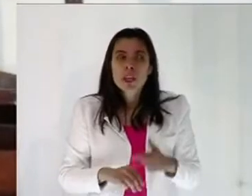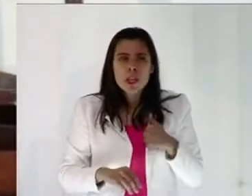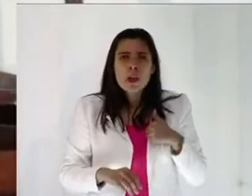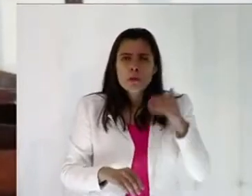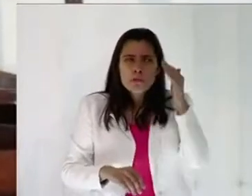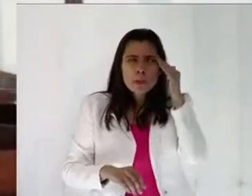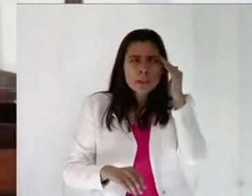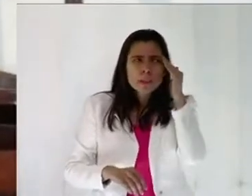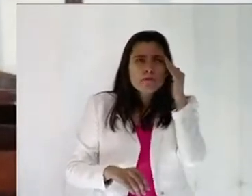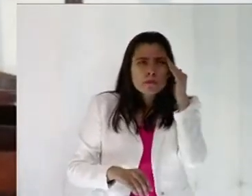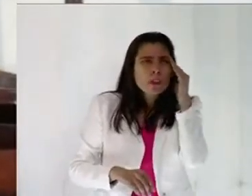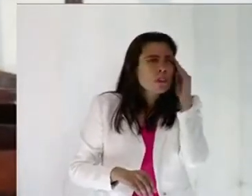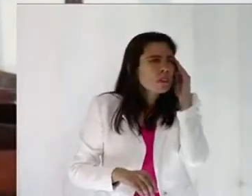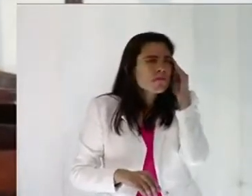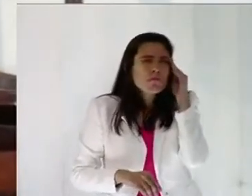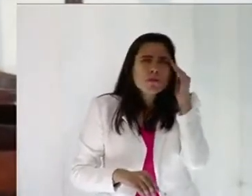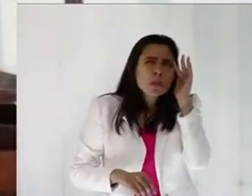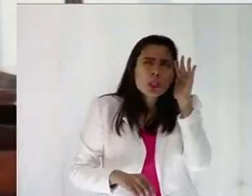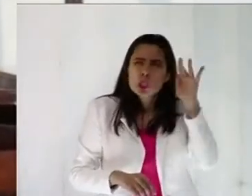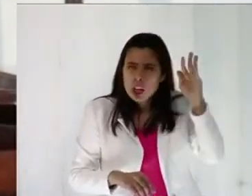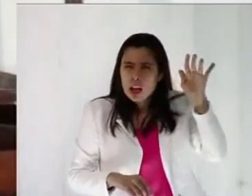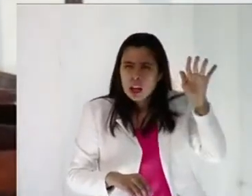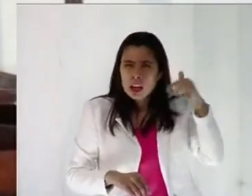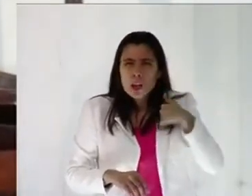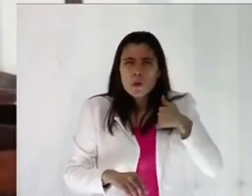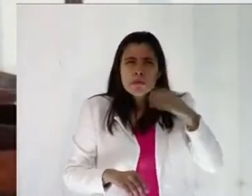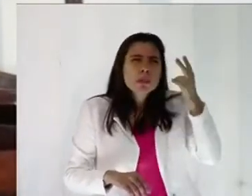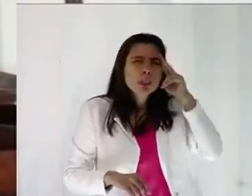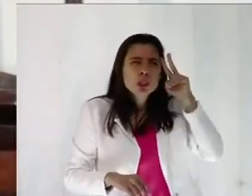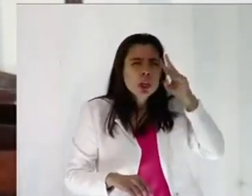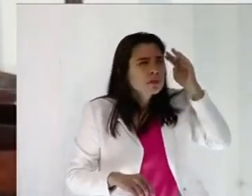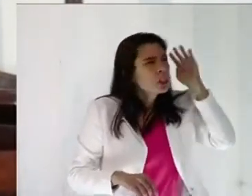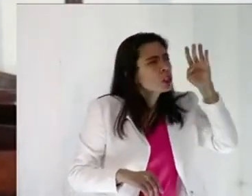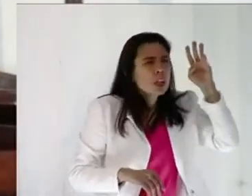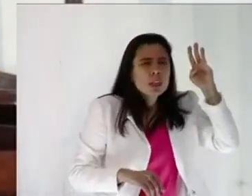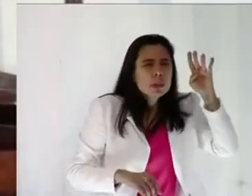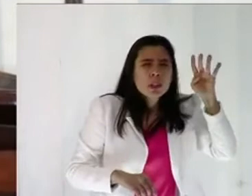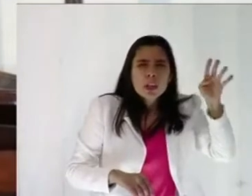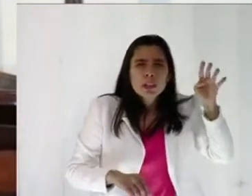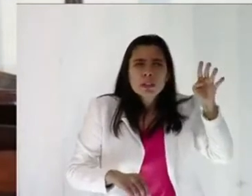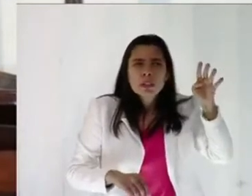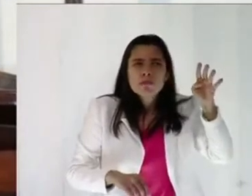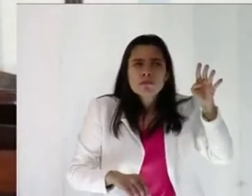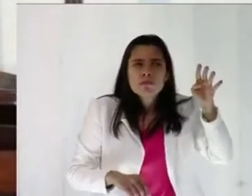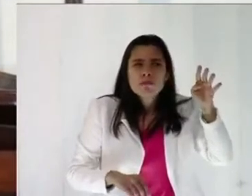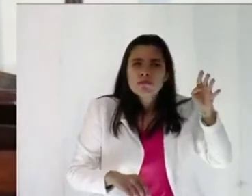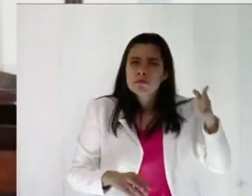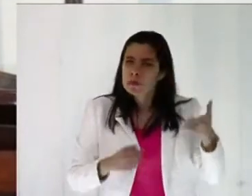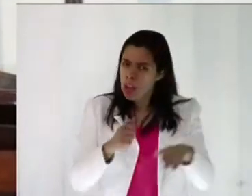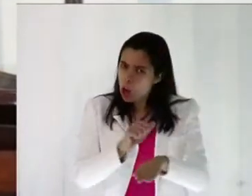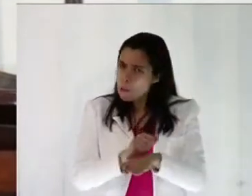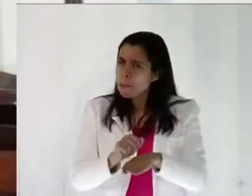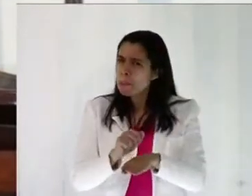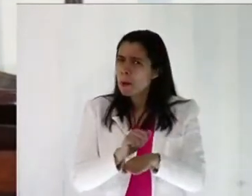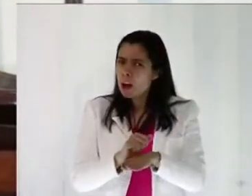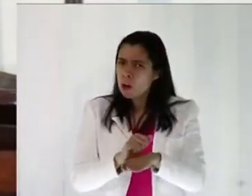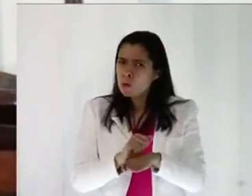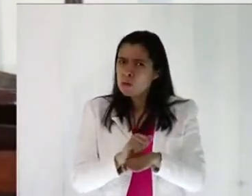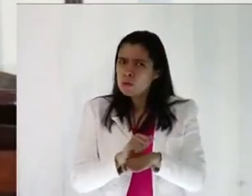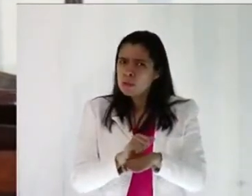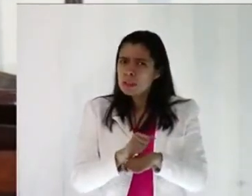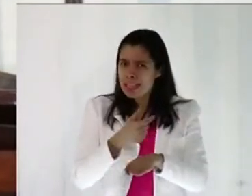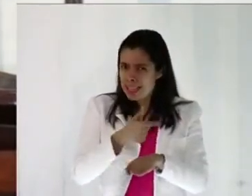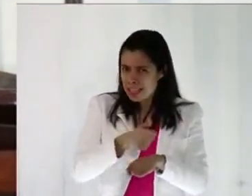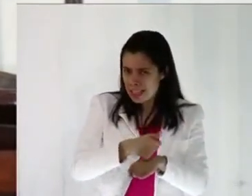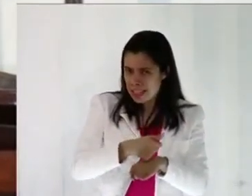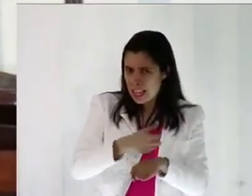curiosidade, tentando me transportar para aquele dia, para aquele momento, para aquela cena. Um homem de quase 30 anos sendo amarrado pelo